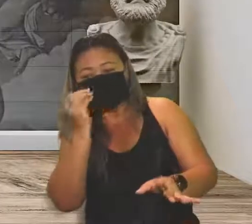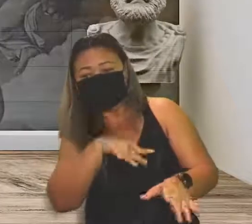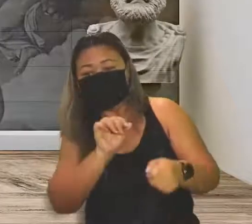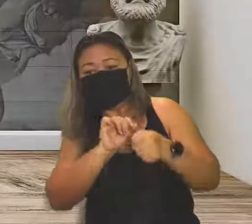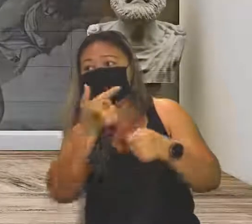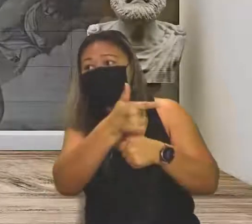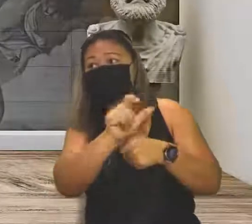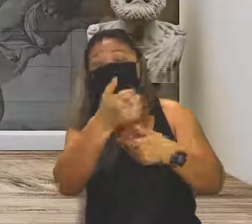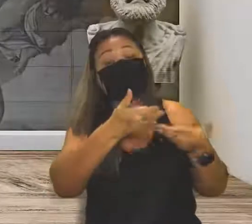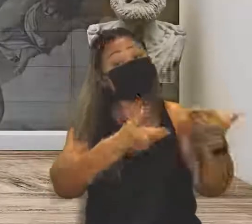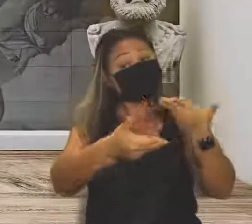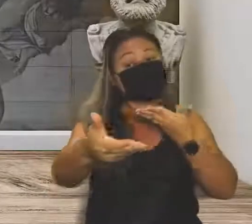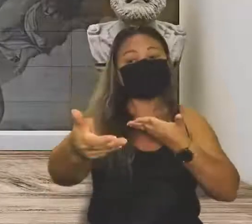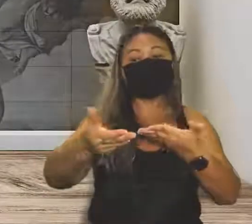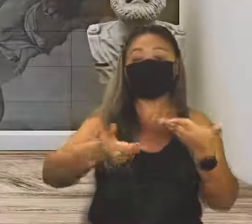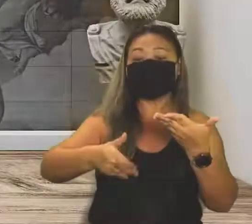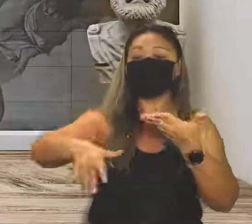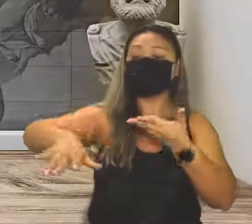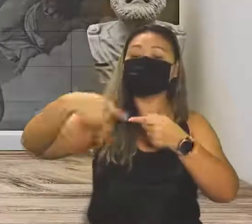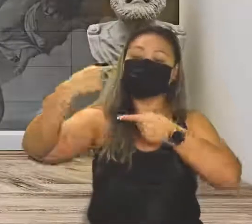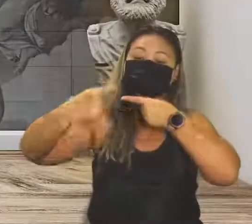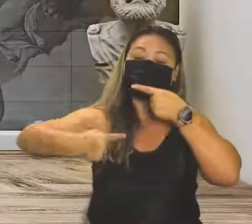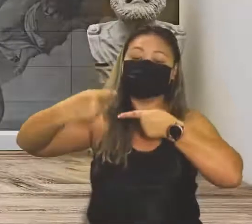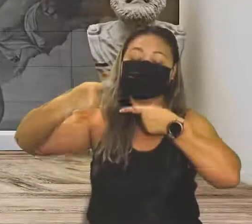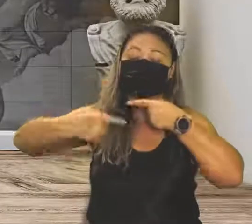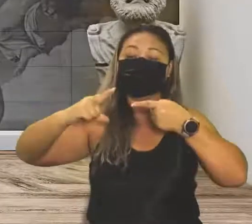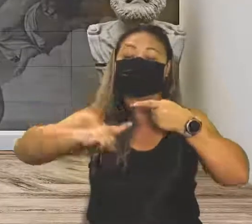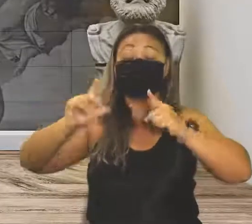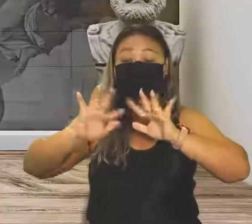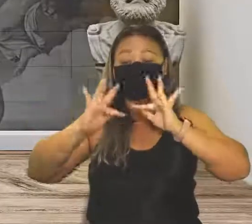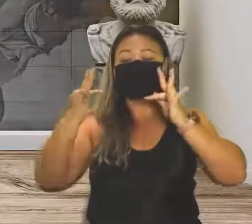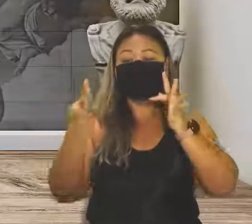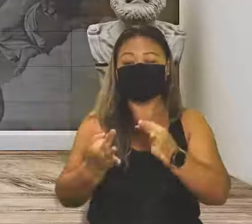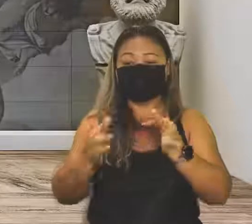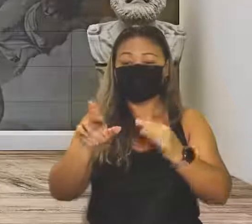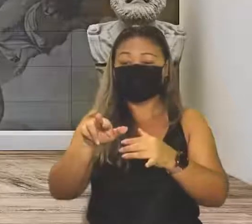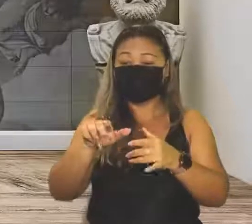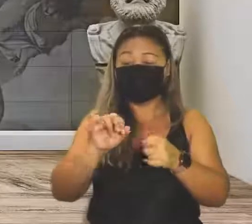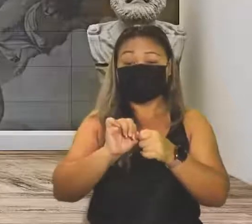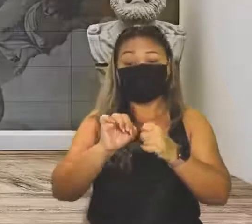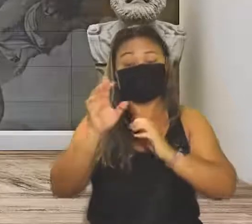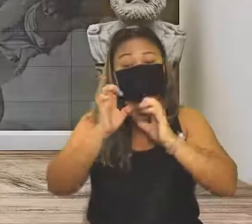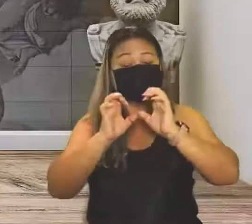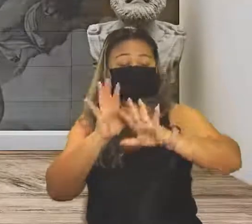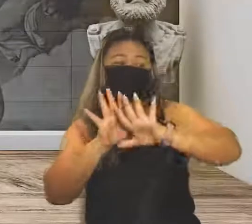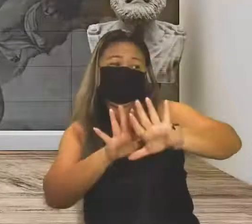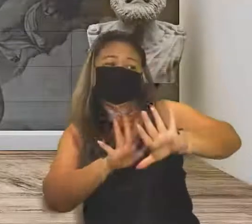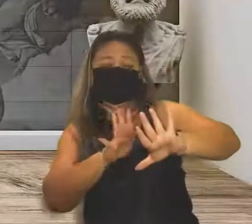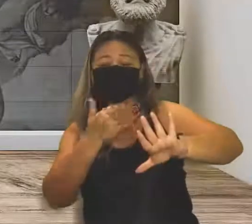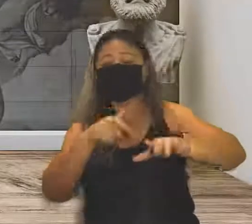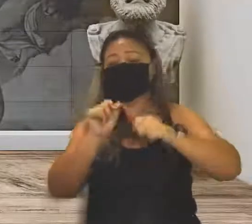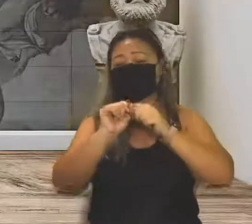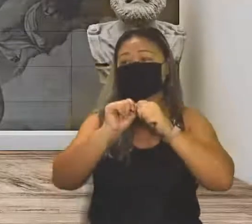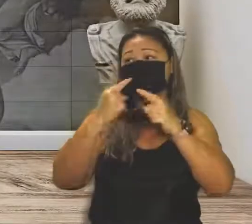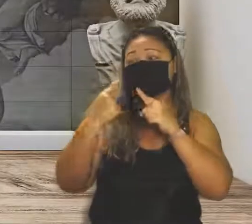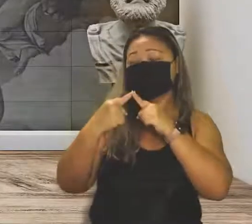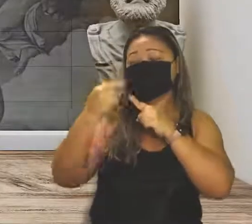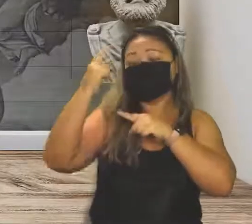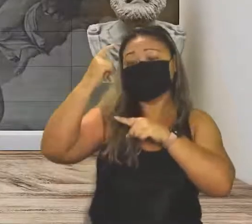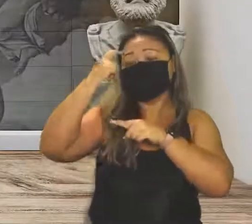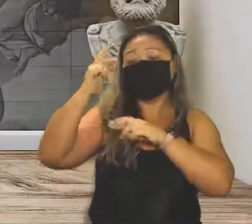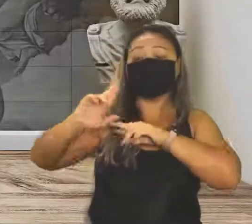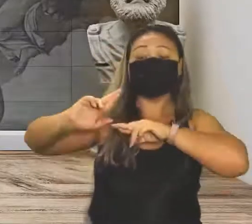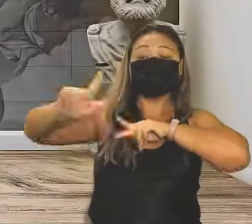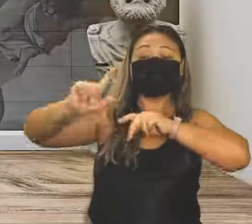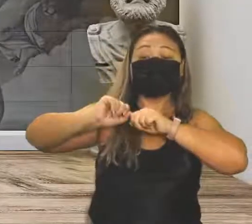conversar. No âmbito da política, muitas famílias discutem, irmãos ficam chateados uns com os outros por causa das ideias